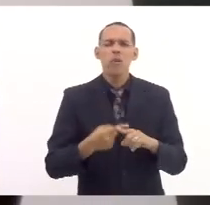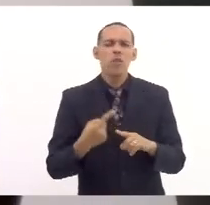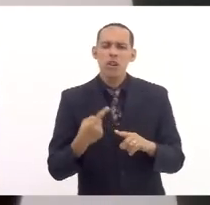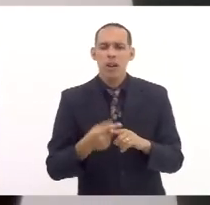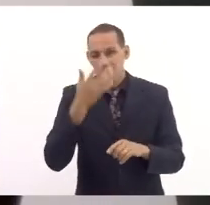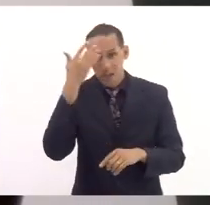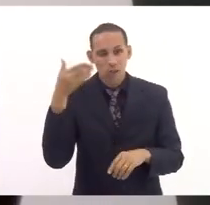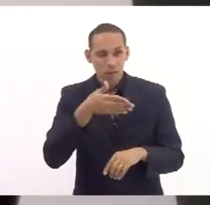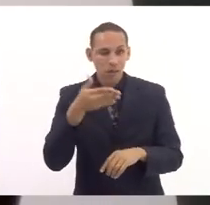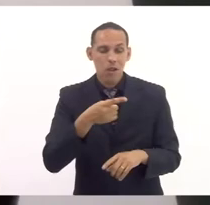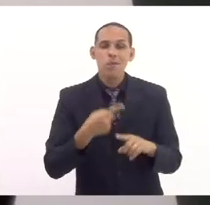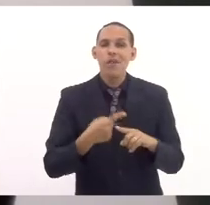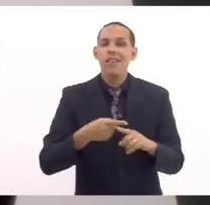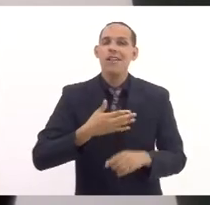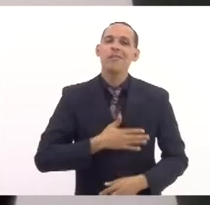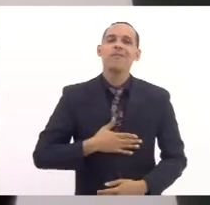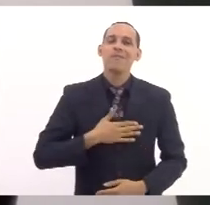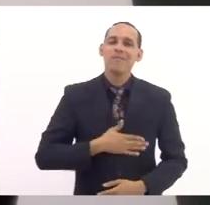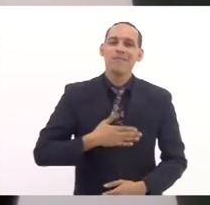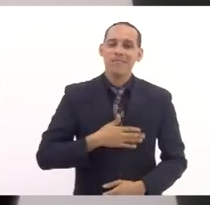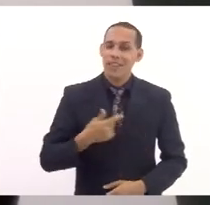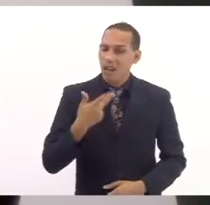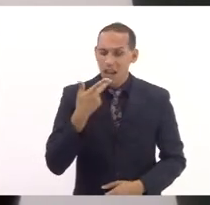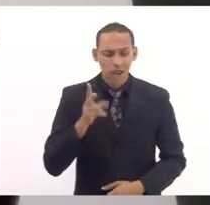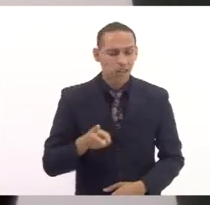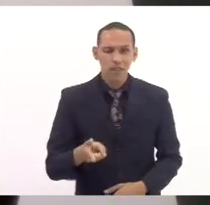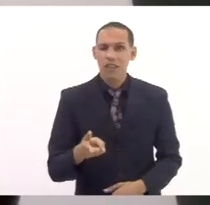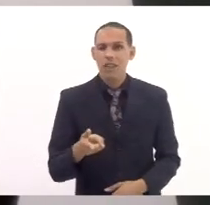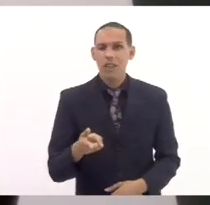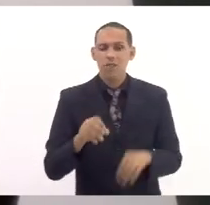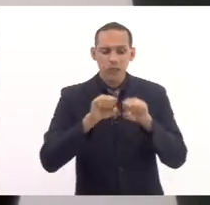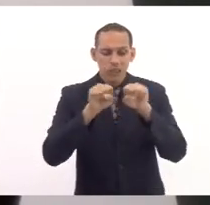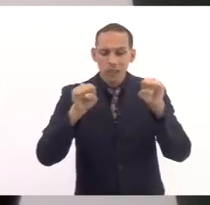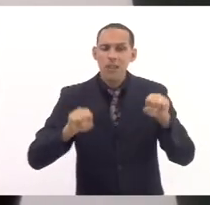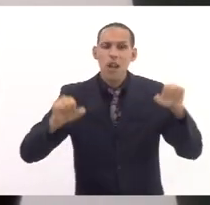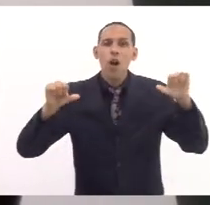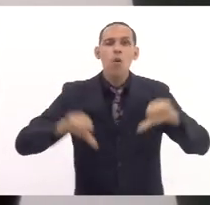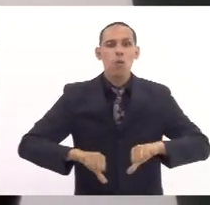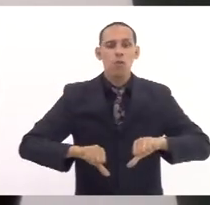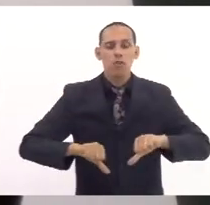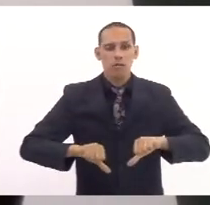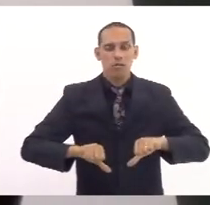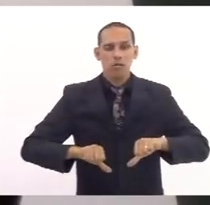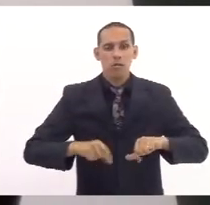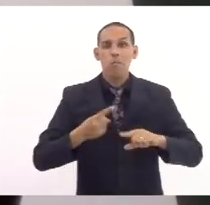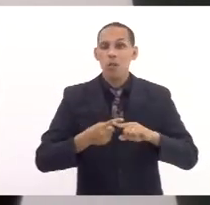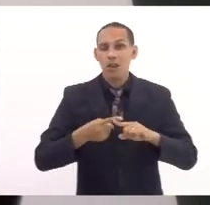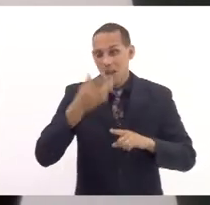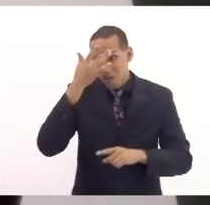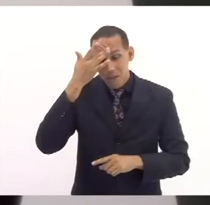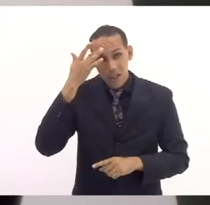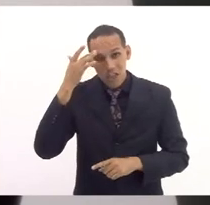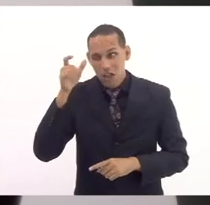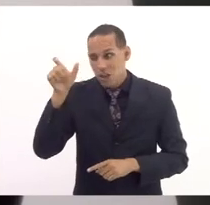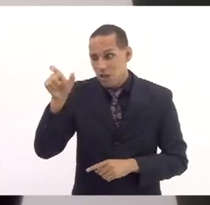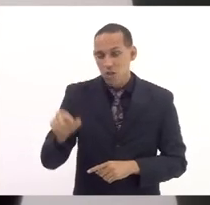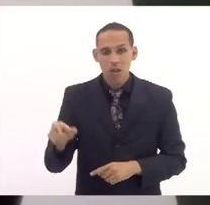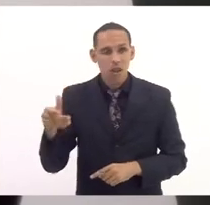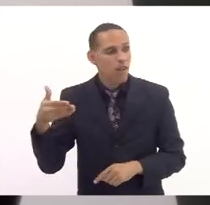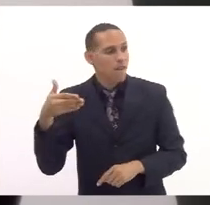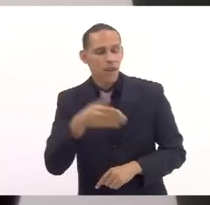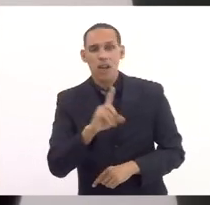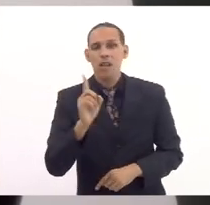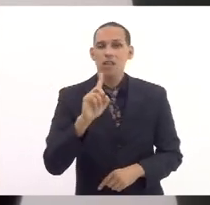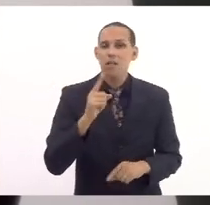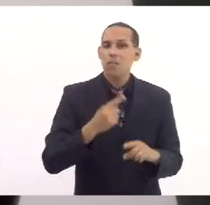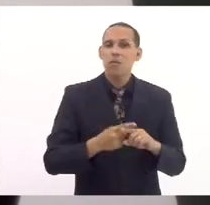Porque o usuário se sente confortável. Sim. O que eu sempre falo, o sistema só está ruim porque o usuário, por muitas vezes, deixa de utilizar o